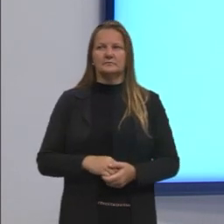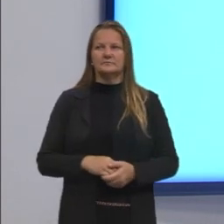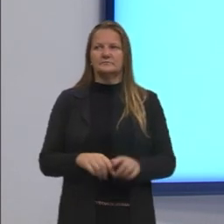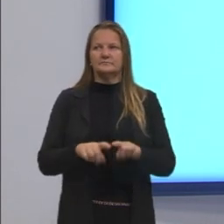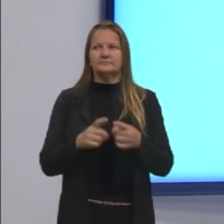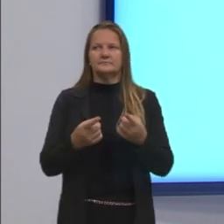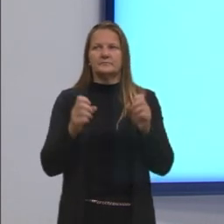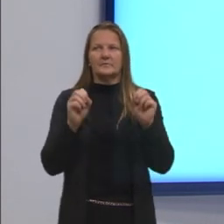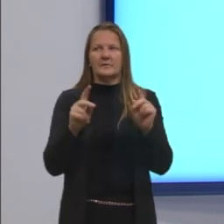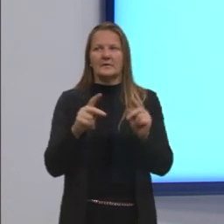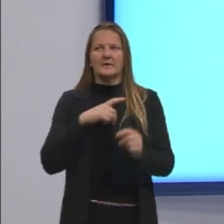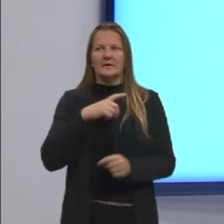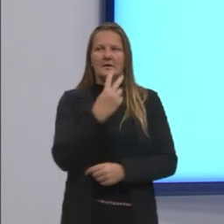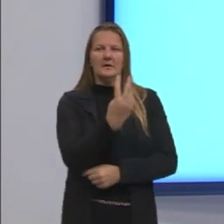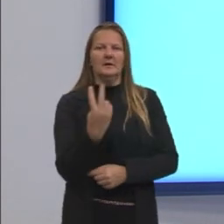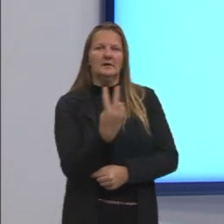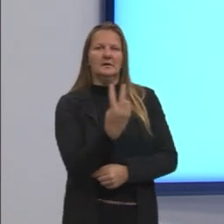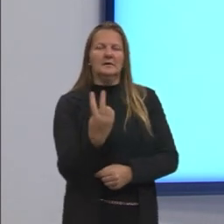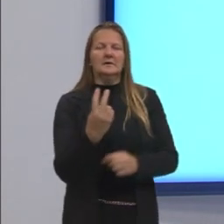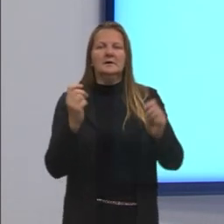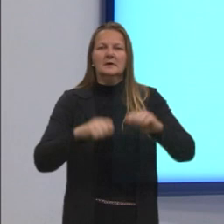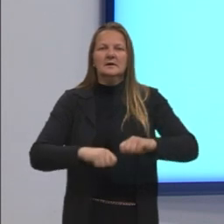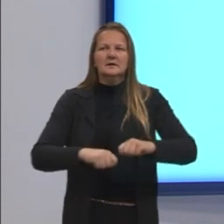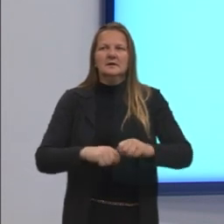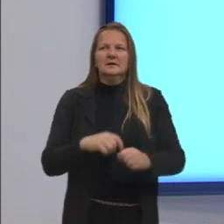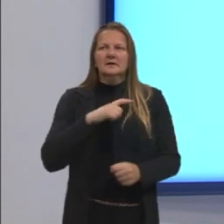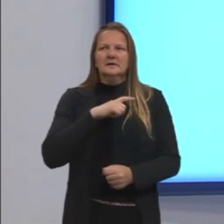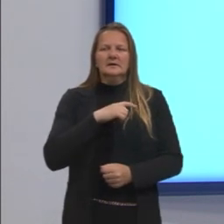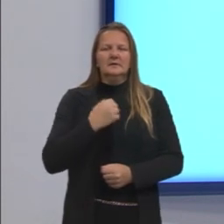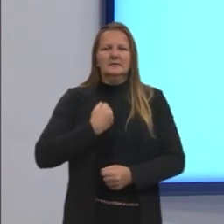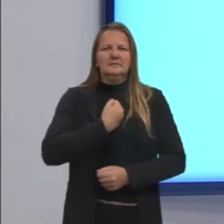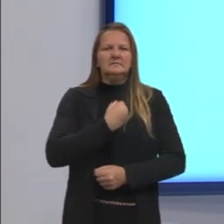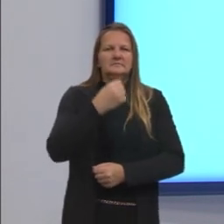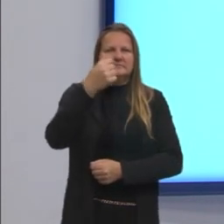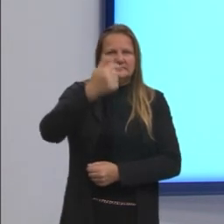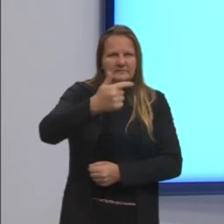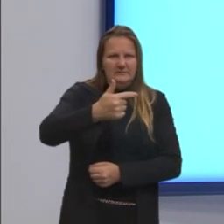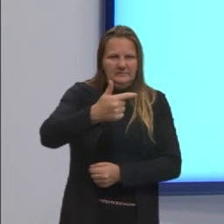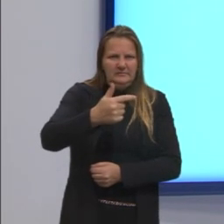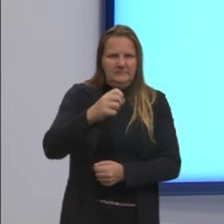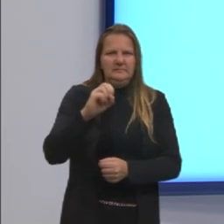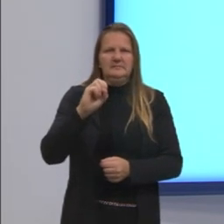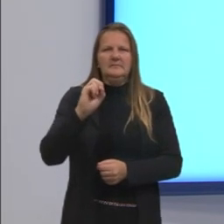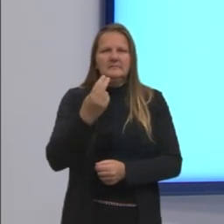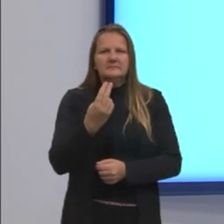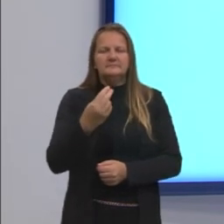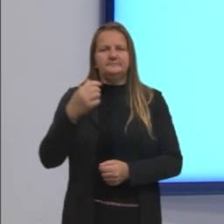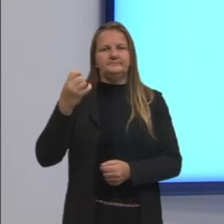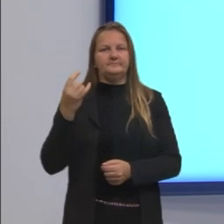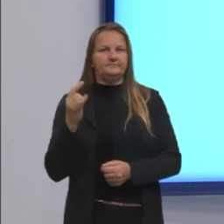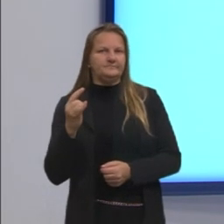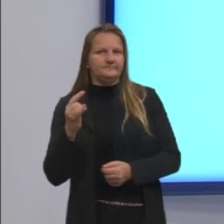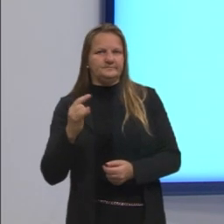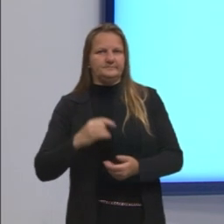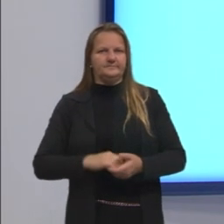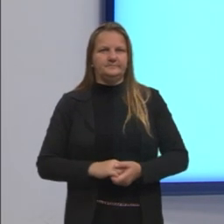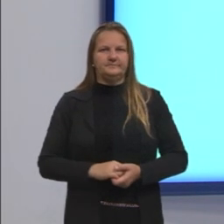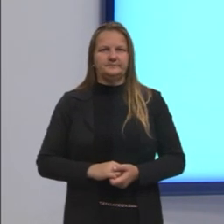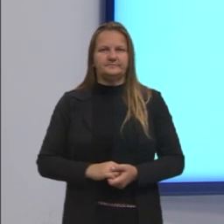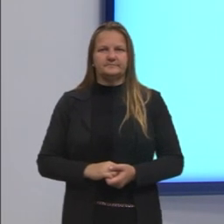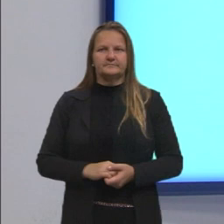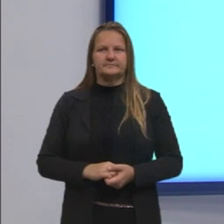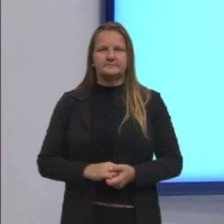ok Eu Tenho duas possibilidades então eu tenho o segundo formato e o último quinto formato